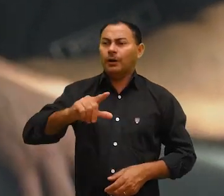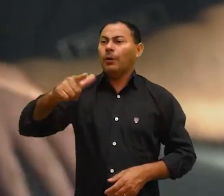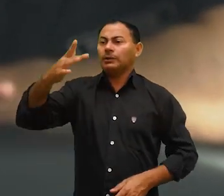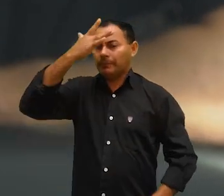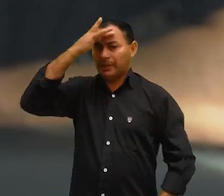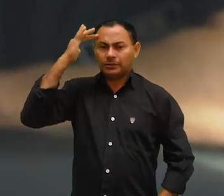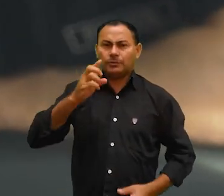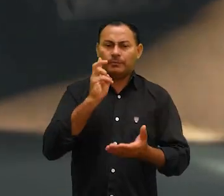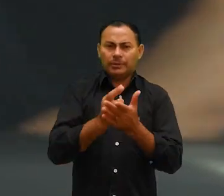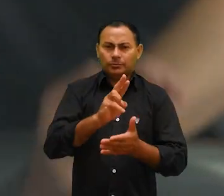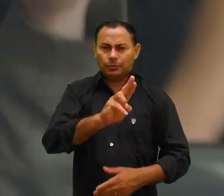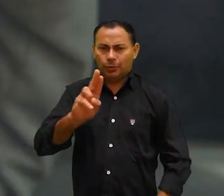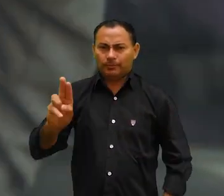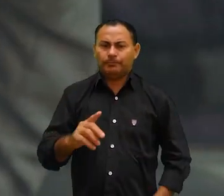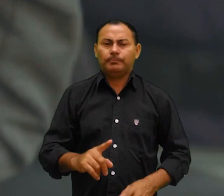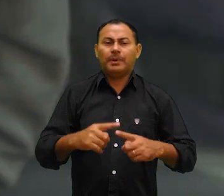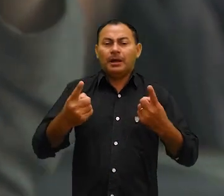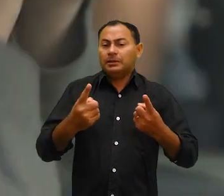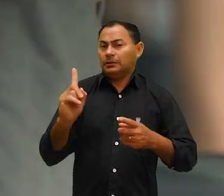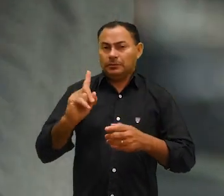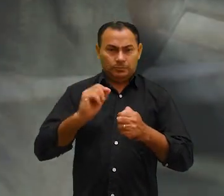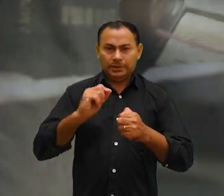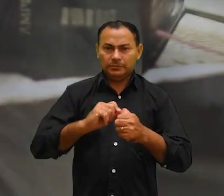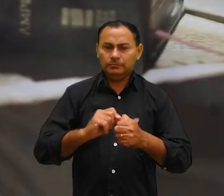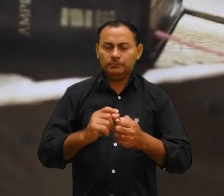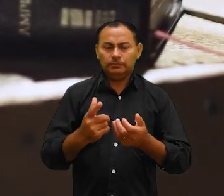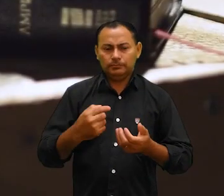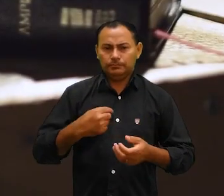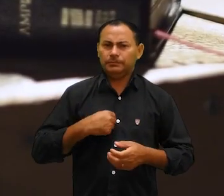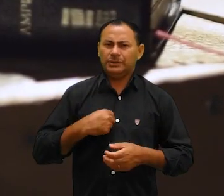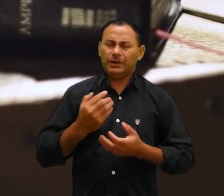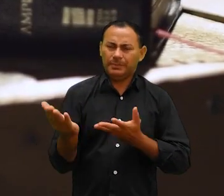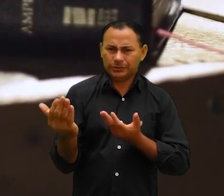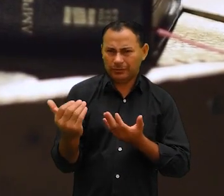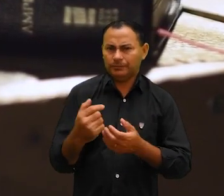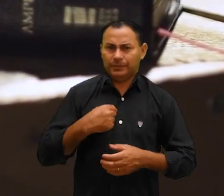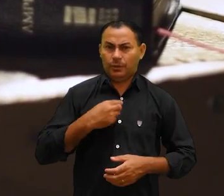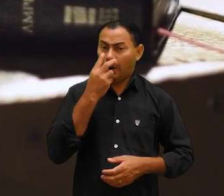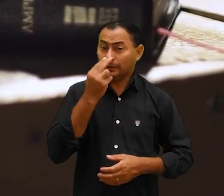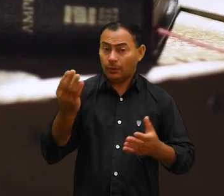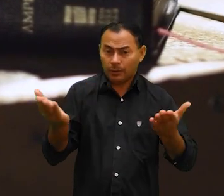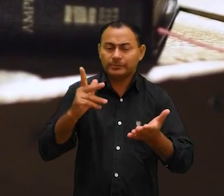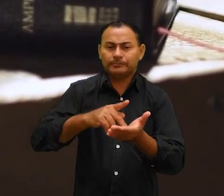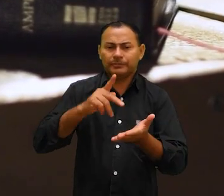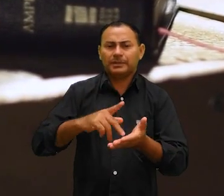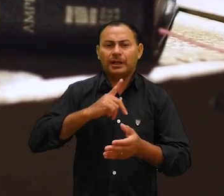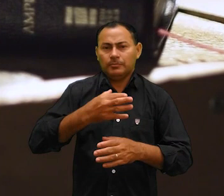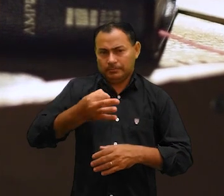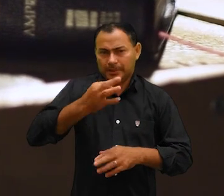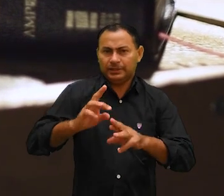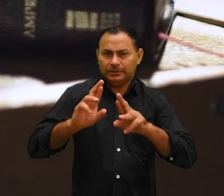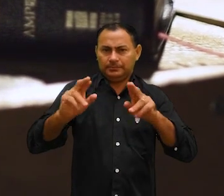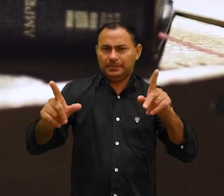uma outra pessoa com esse mesmo nome." Mas eu não fiz isso. Eu era bem mais jovem e eu acho que hoje realmente eu teria uma